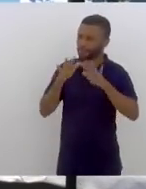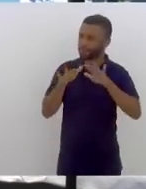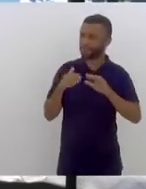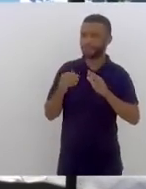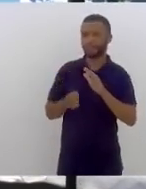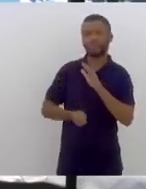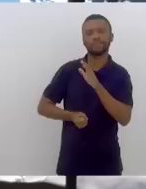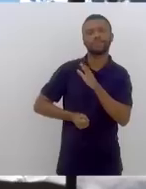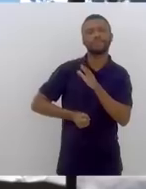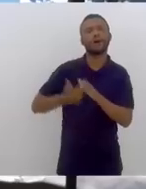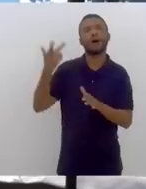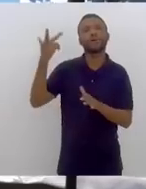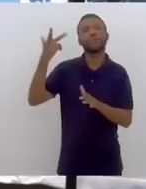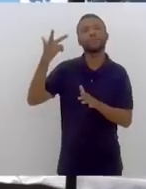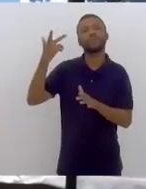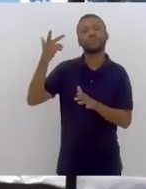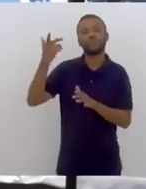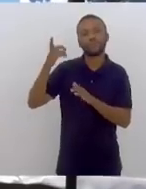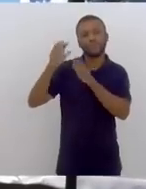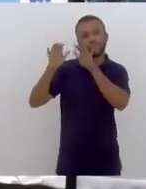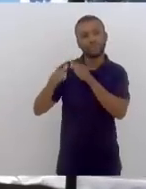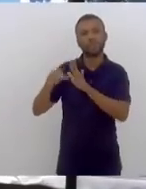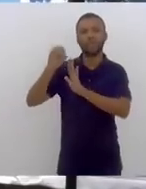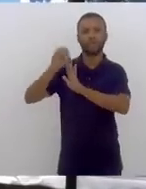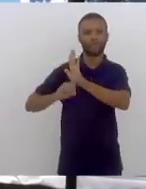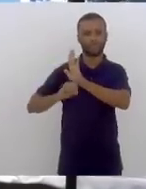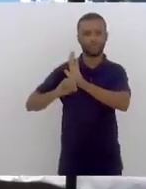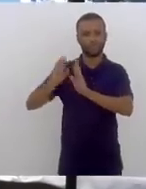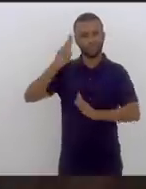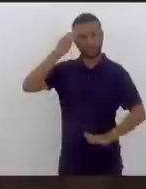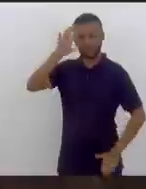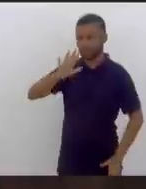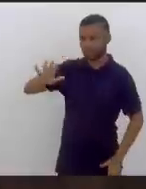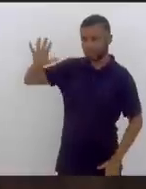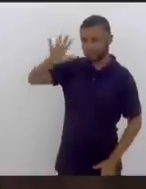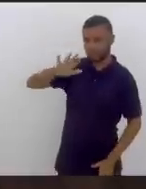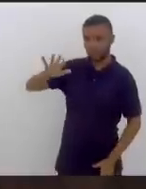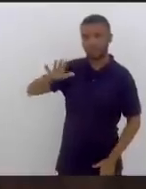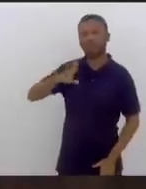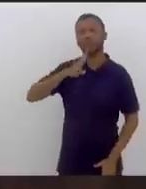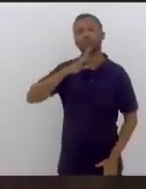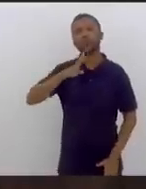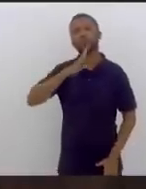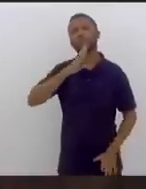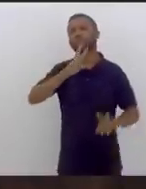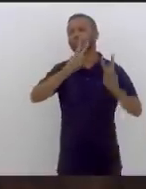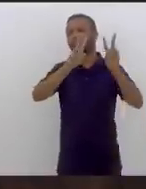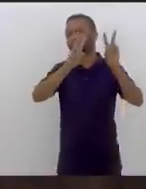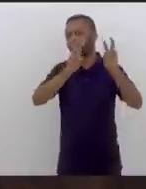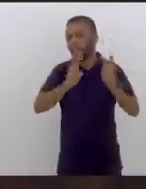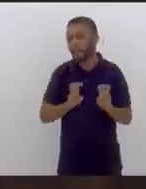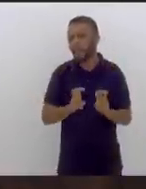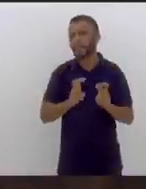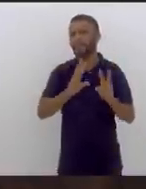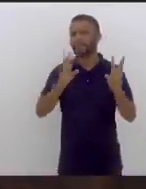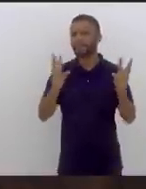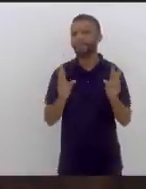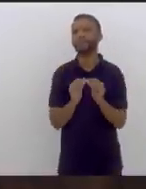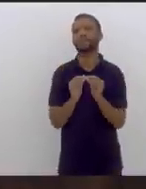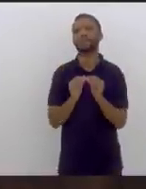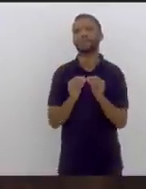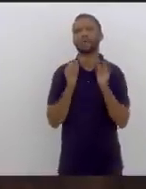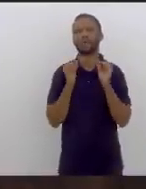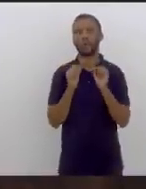ofícios para o comandante o Coronel Luiz Henrique só a pessoa ter conhecimento Deputado Marcelo Dino